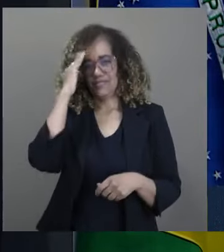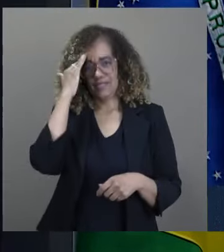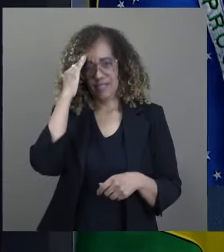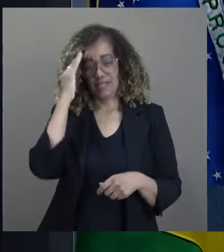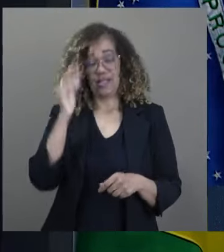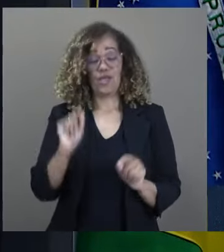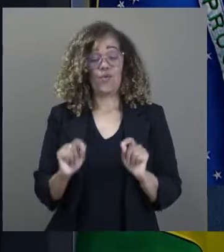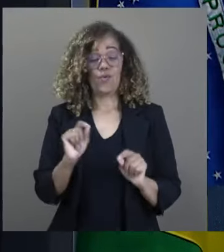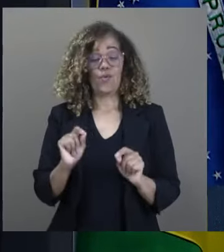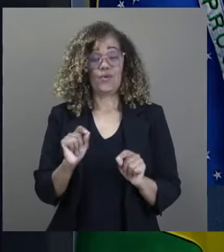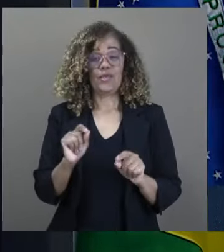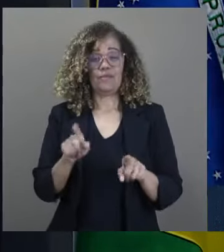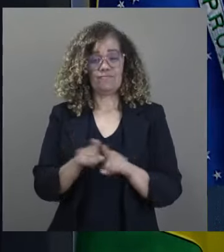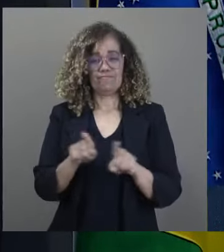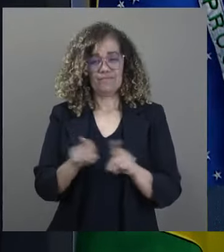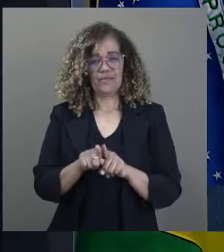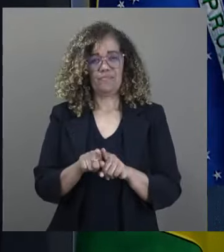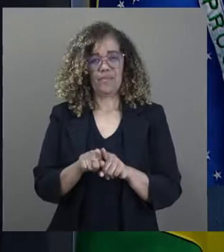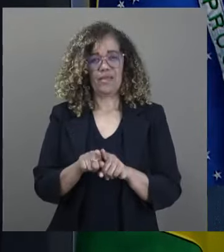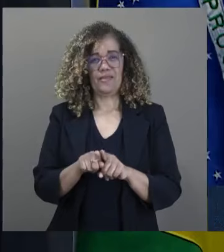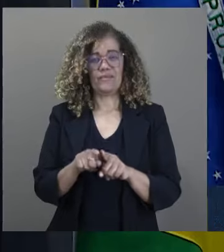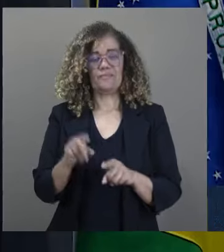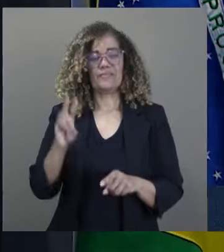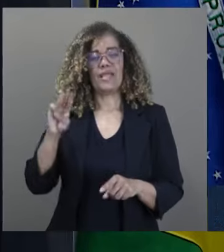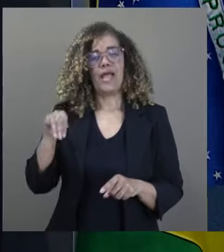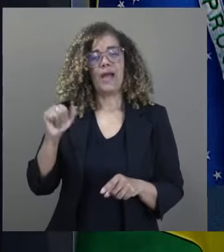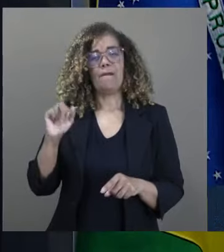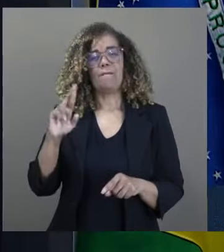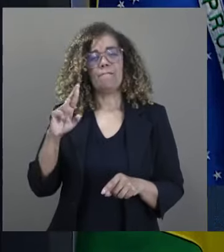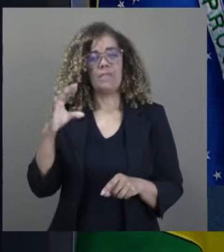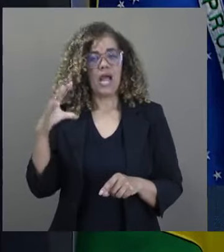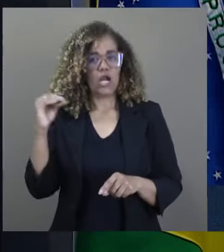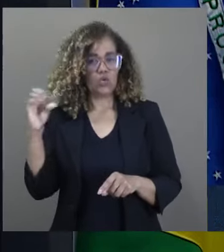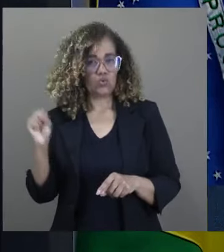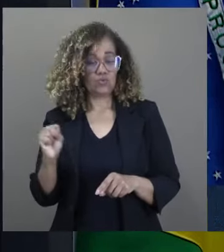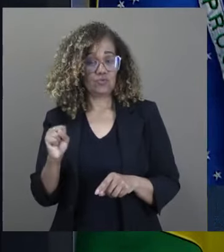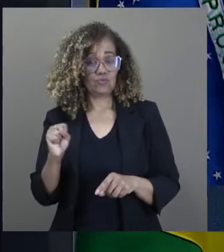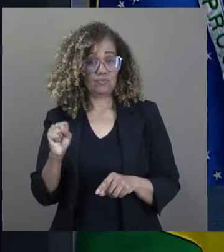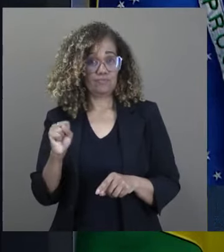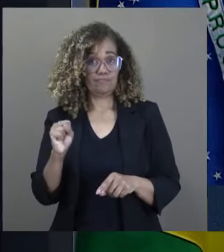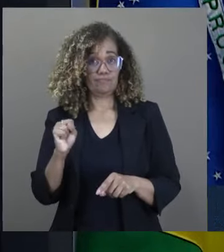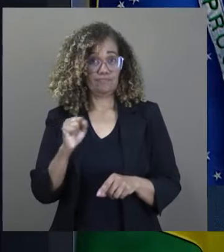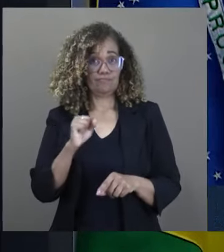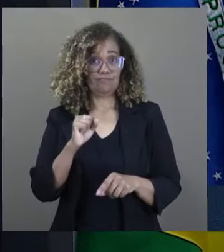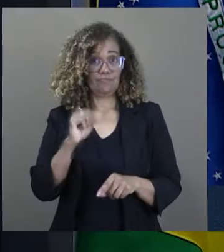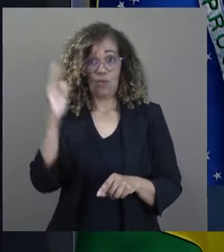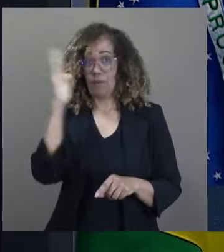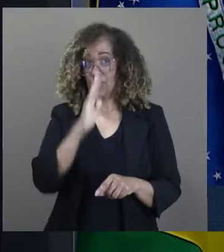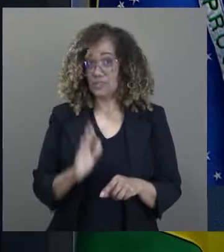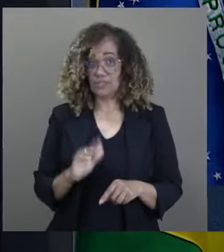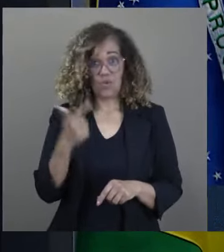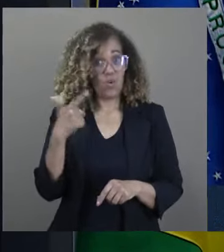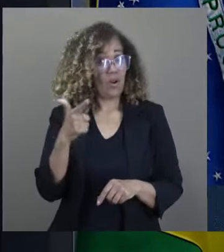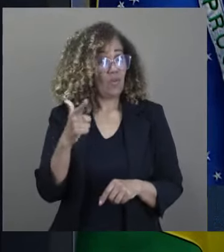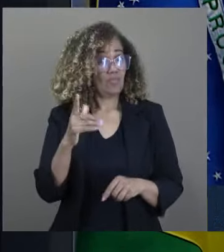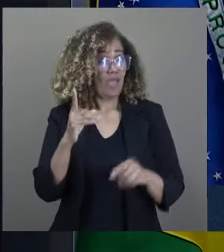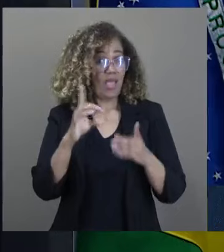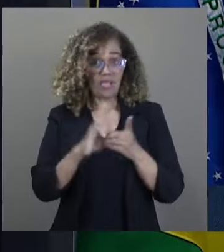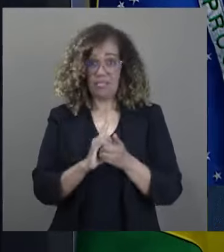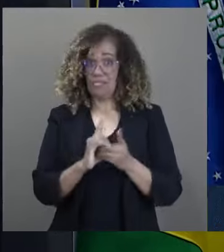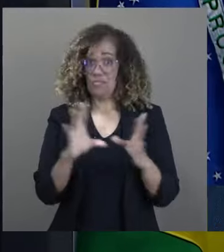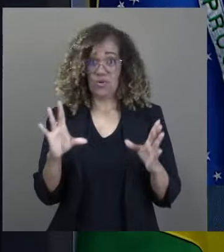senador astronauta Marcos Pontes, que no Brasil nós não temos democracia. É, de fato, a